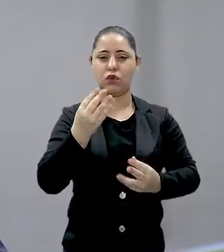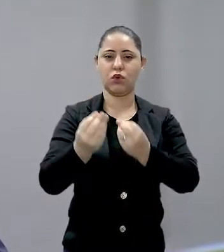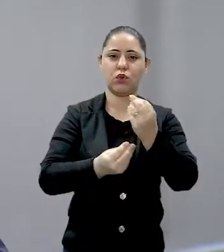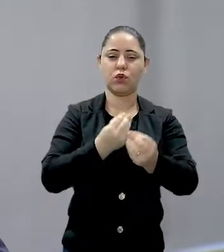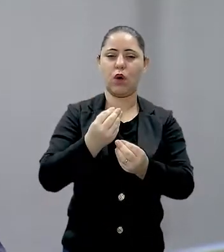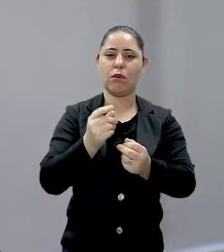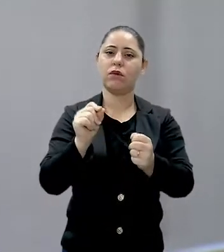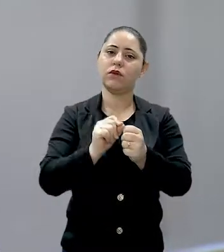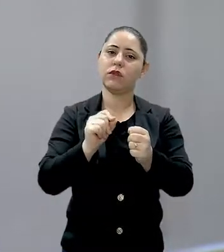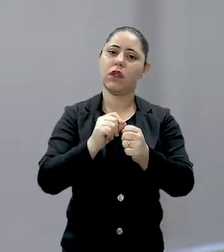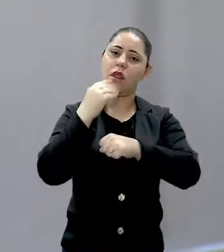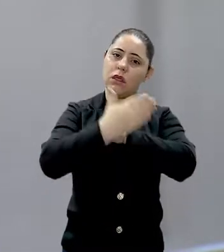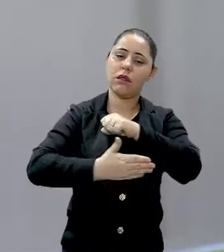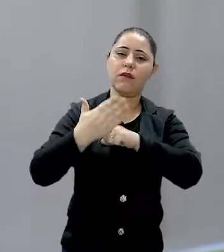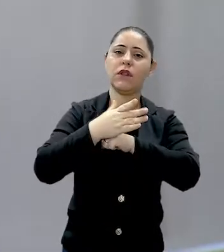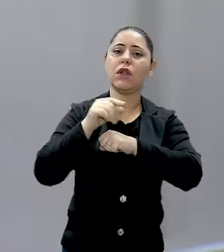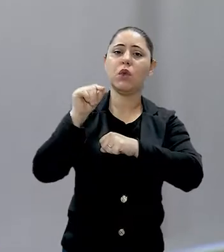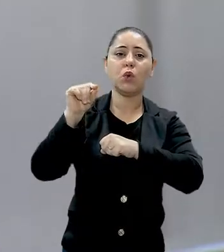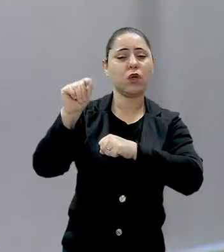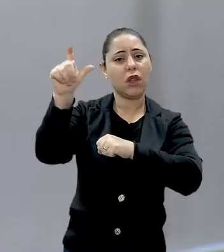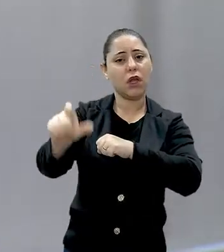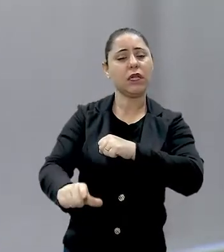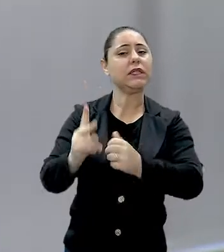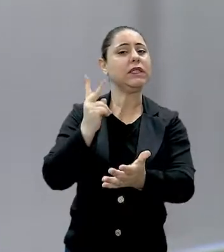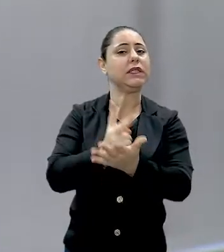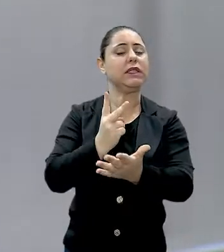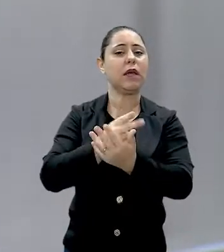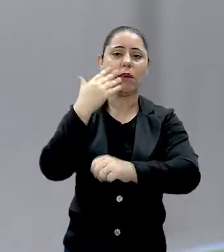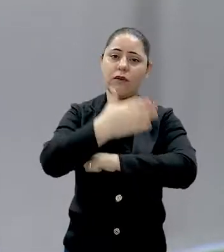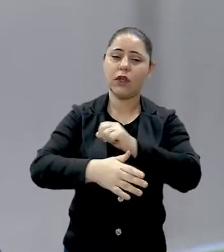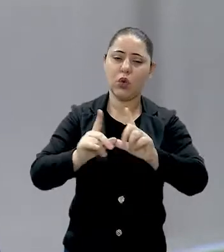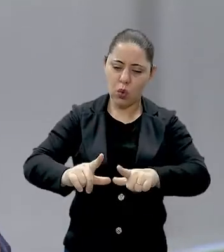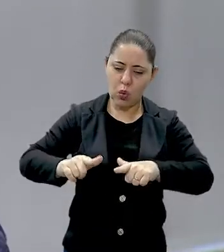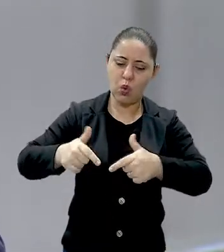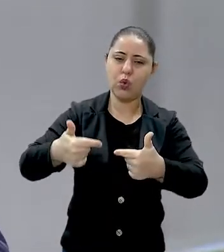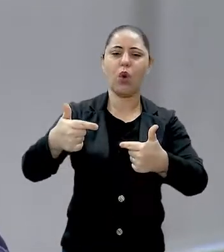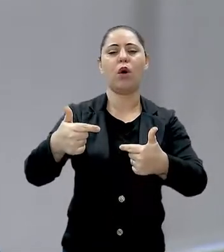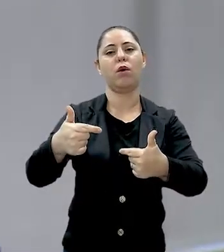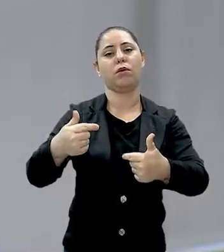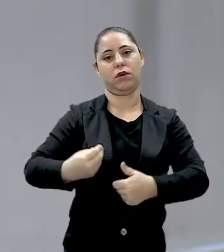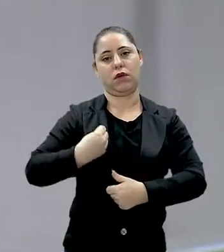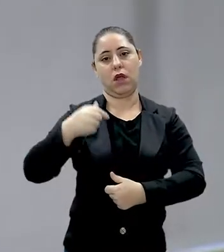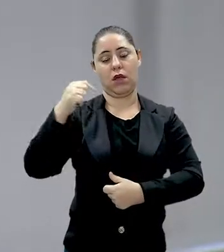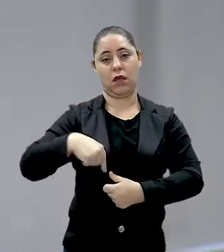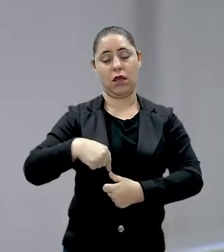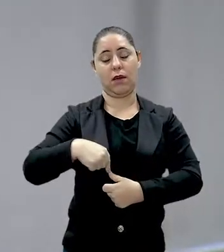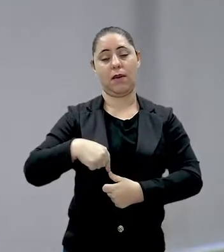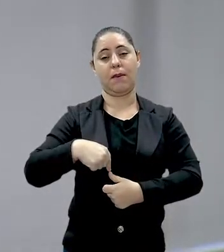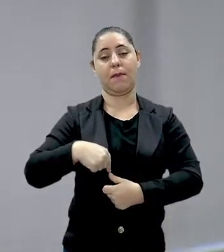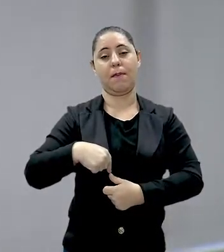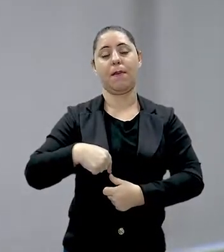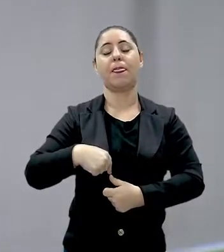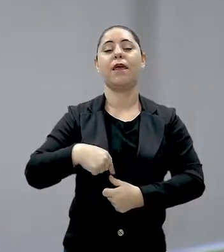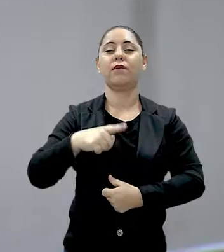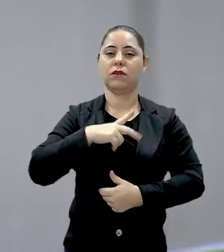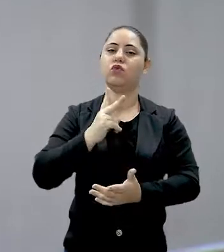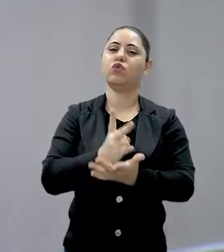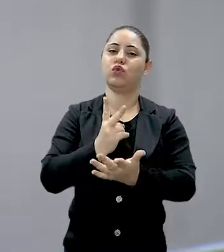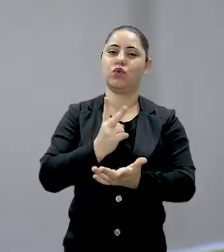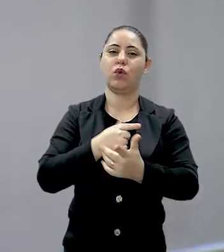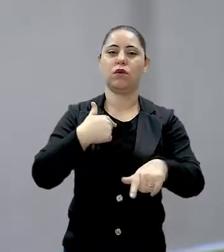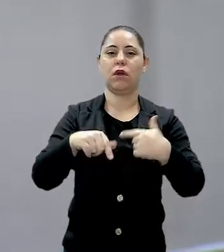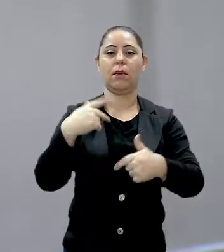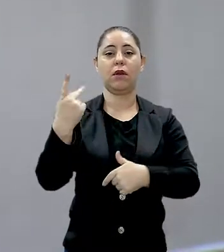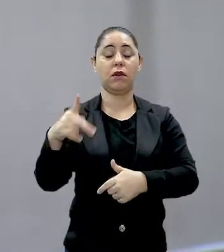vou estar de uma certa forma defendendo aquilo que ele sempre defendeu e lutou para estar aqui de uma forma merecida, mas eu vou fazer de tudo para